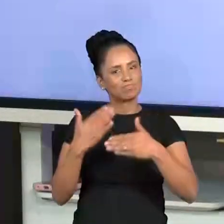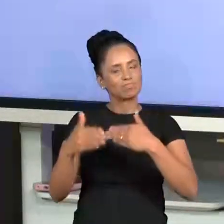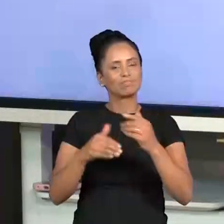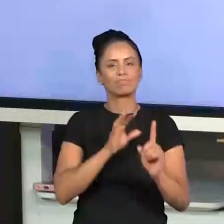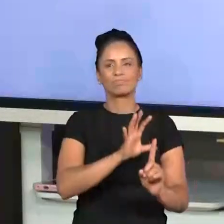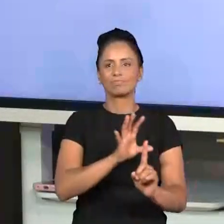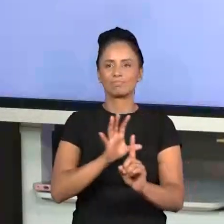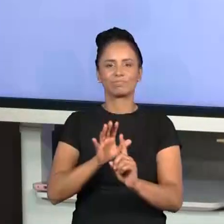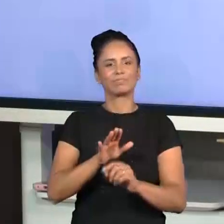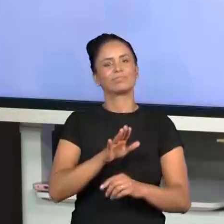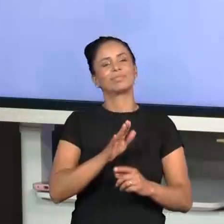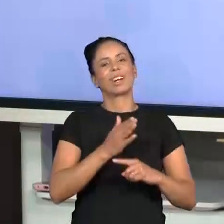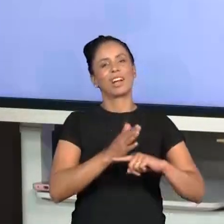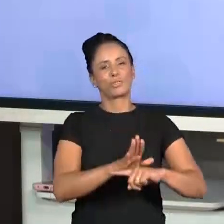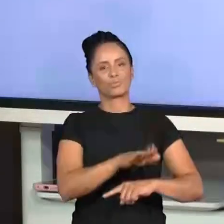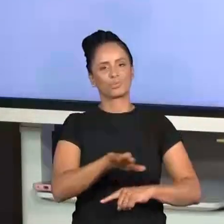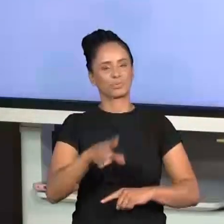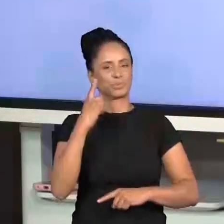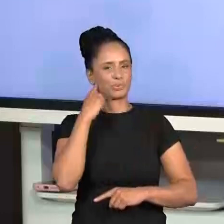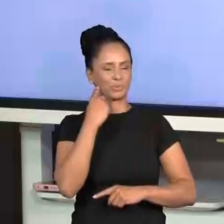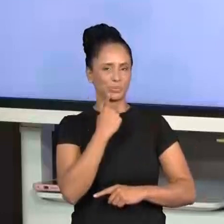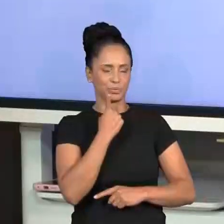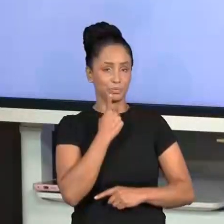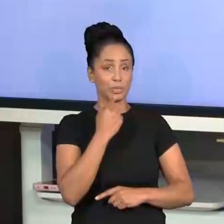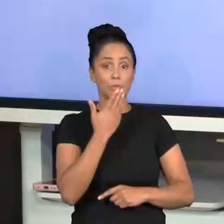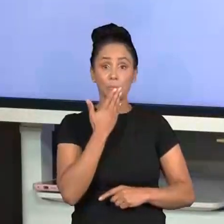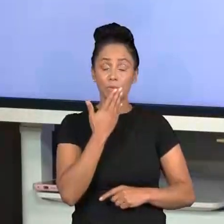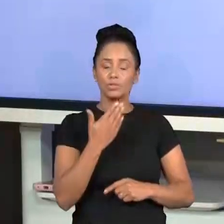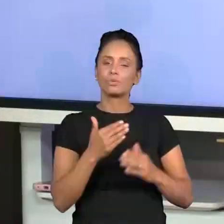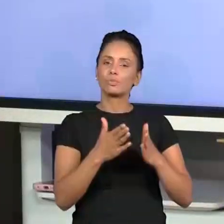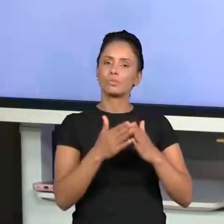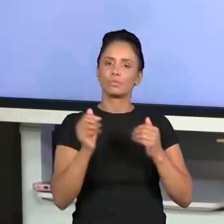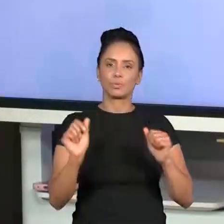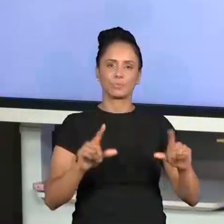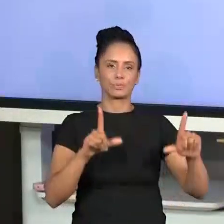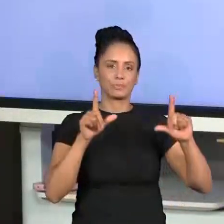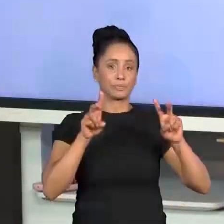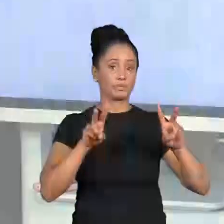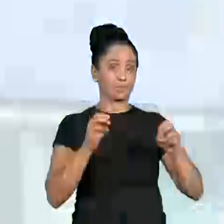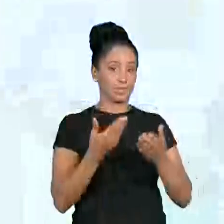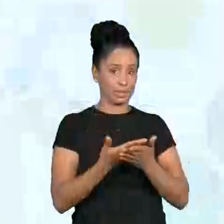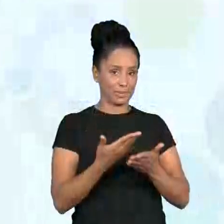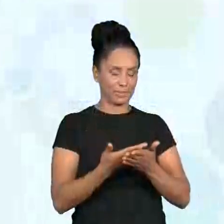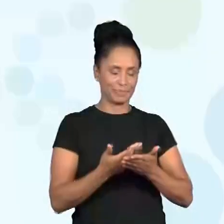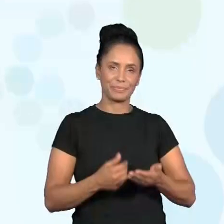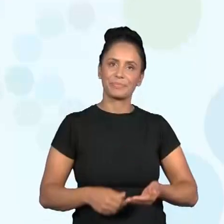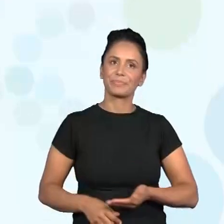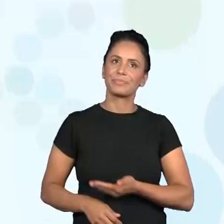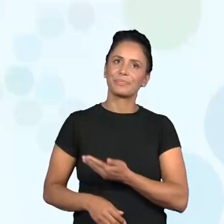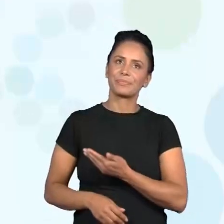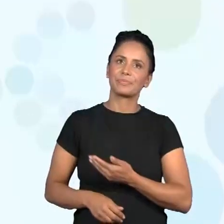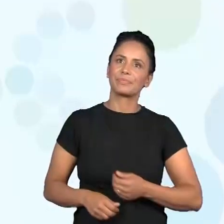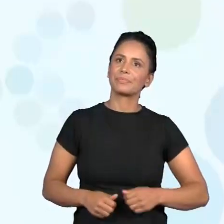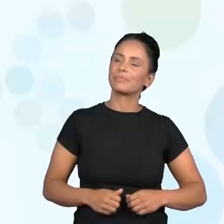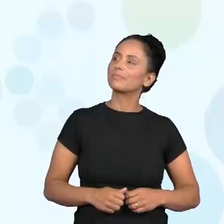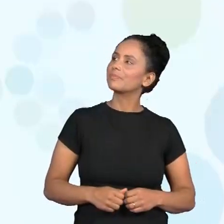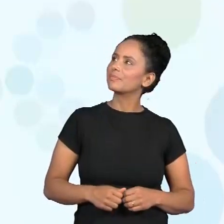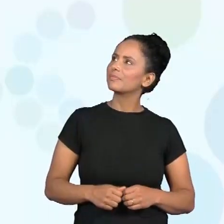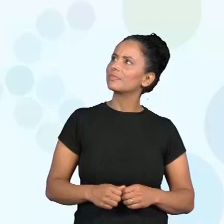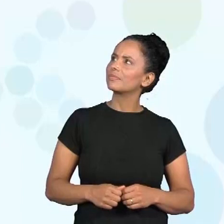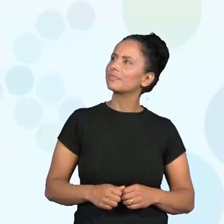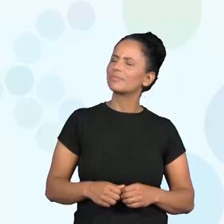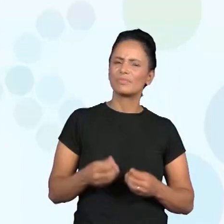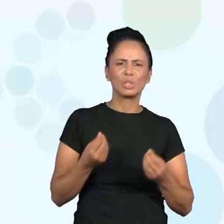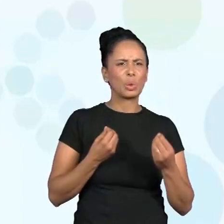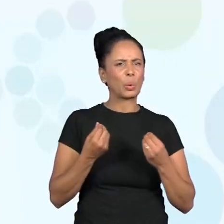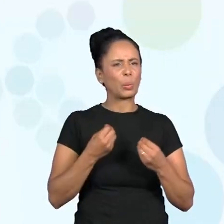mais estudantes. E vamos pedir ao oráculo para colocar na tela o título da nossa aula. Olha só.